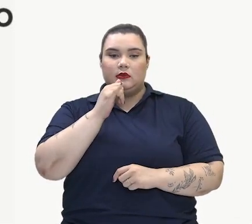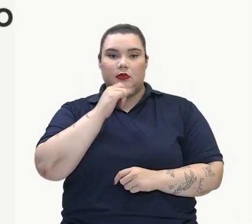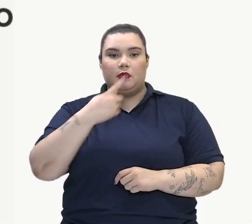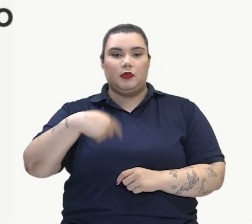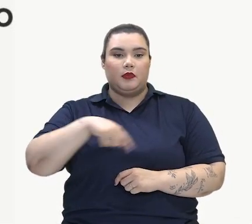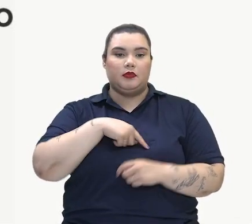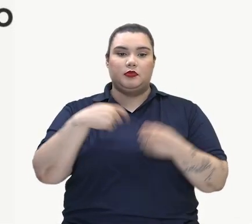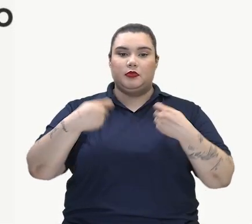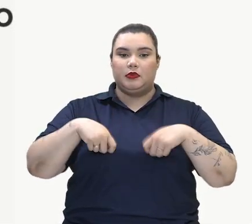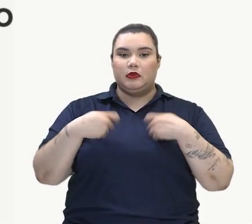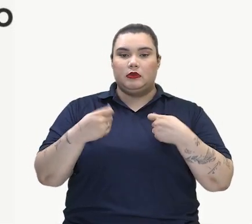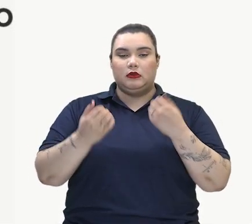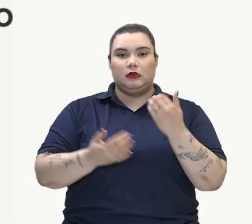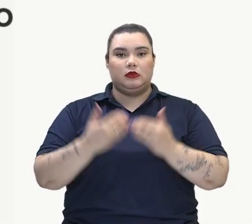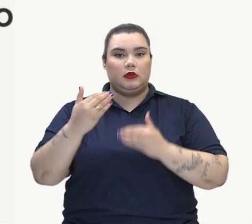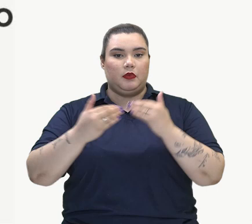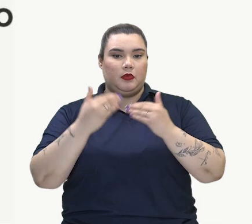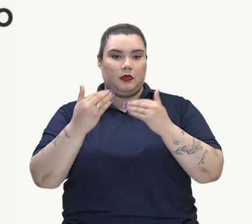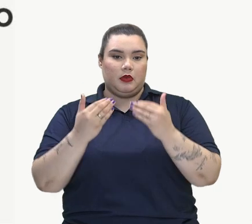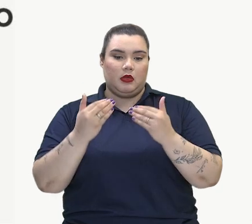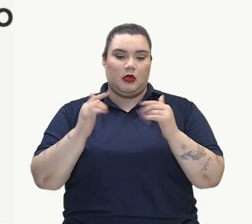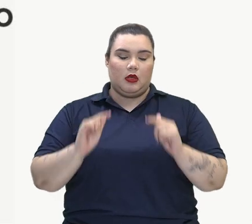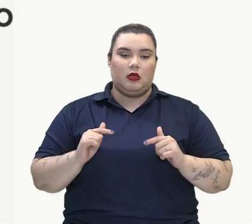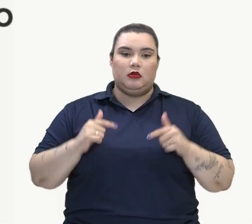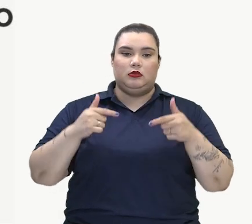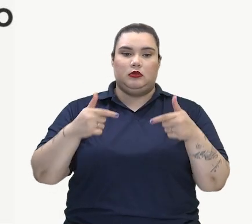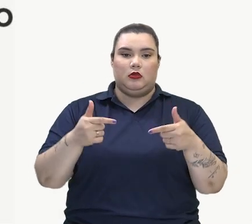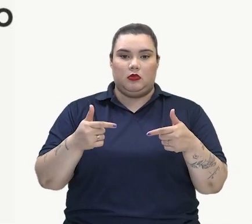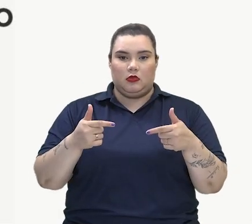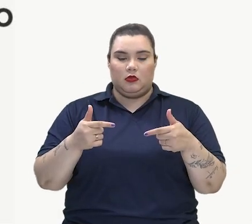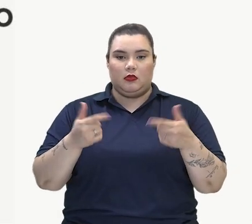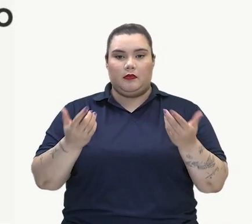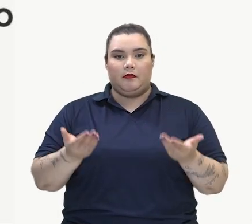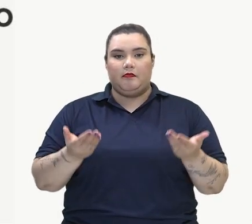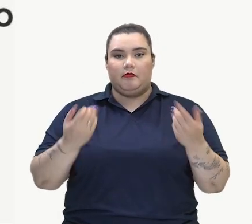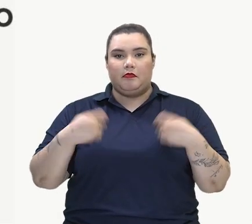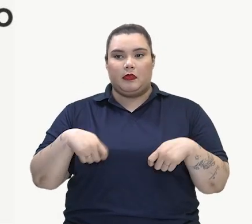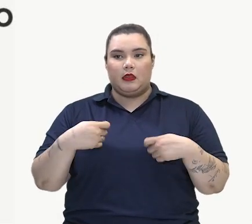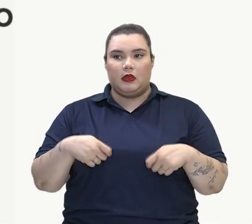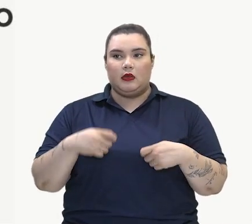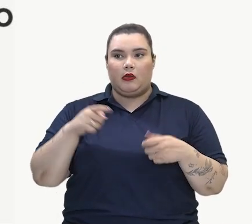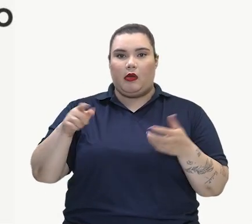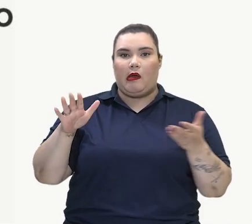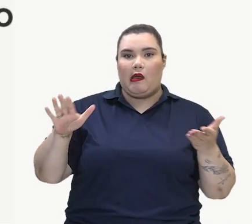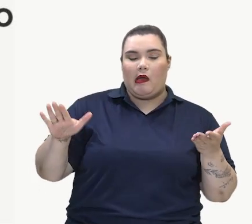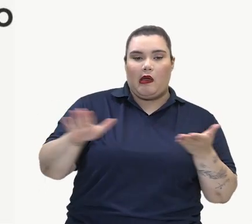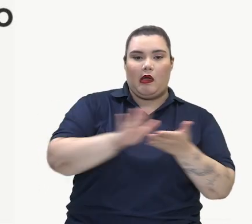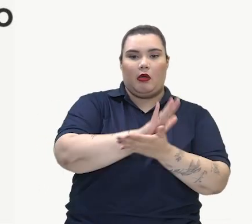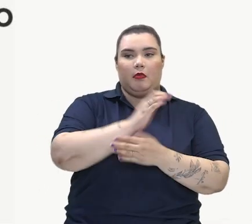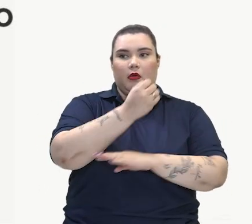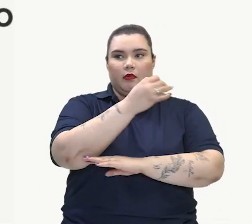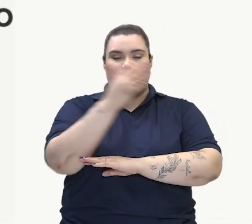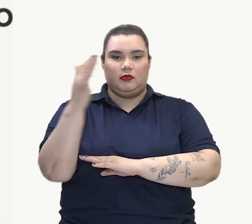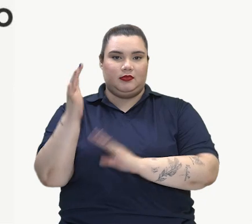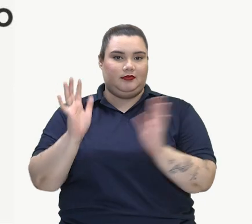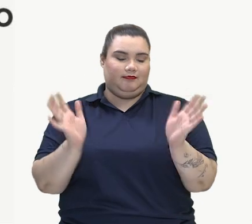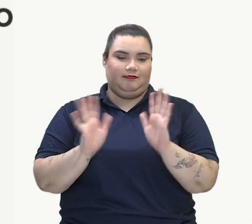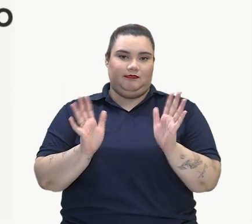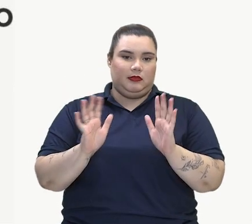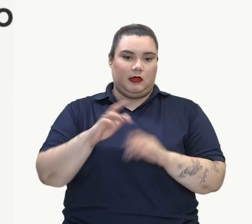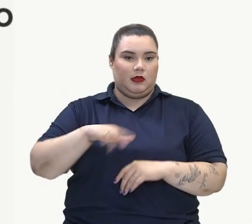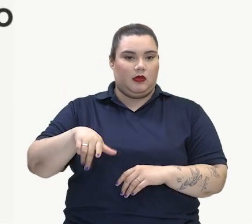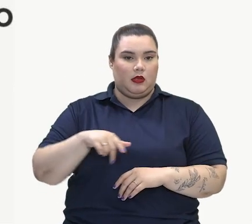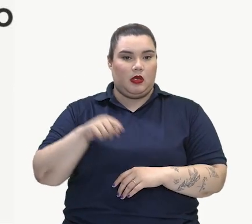precisa desenvolver uma atividade para comer que vai acabar com a floresta amazônica. Não.